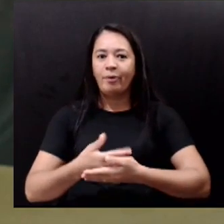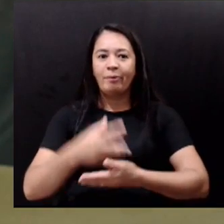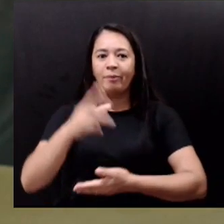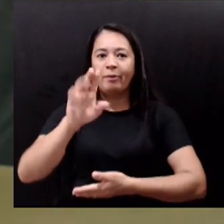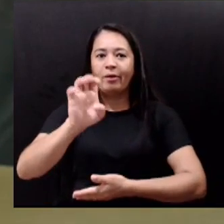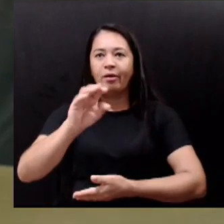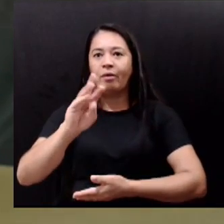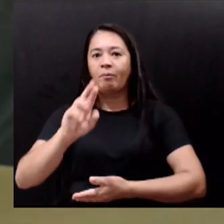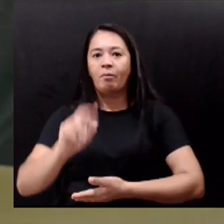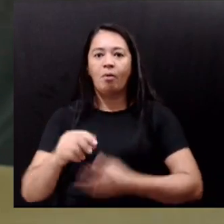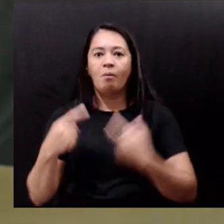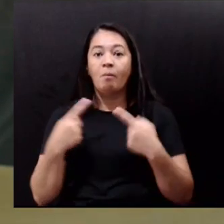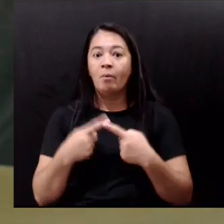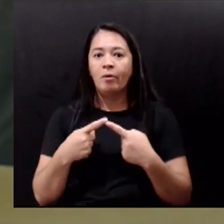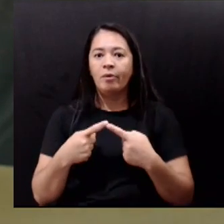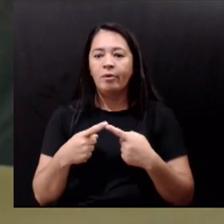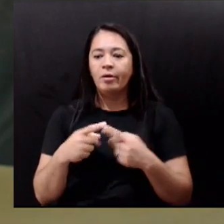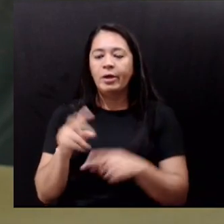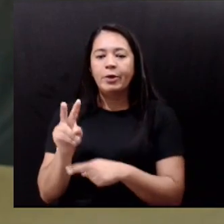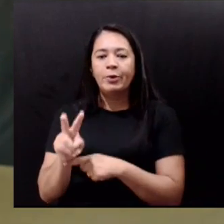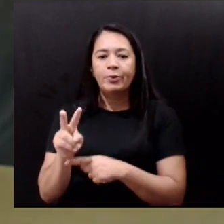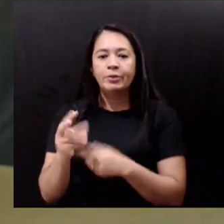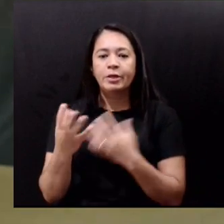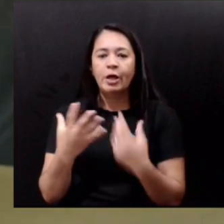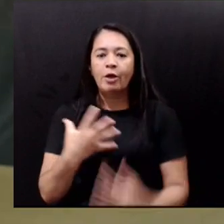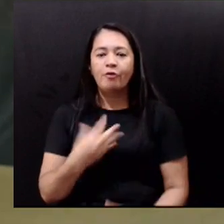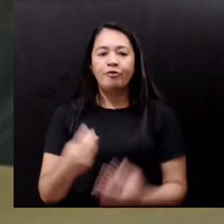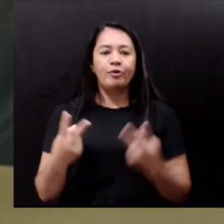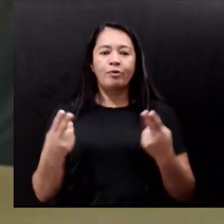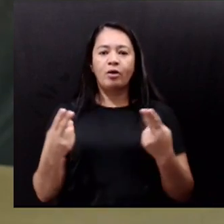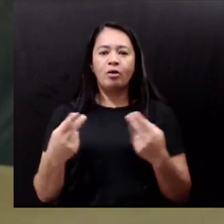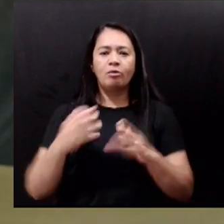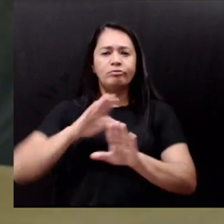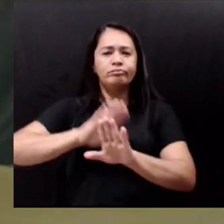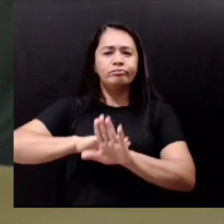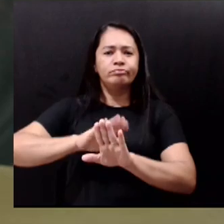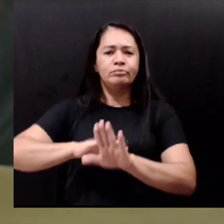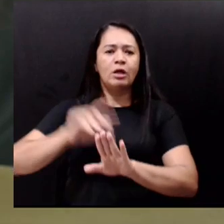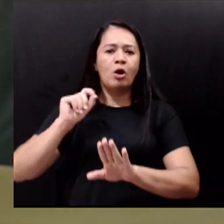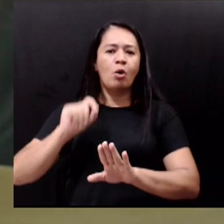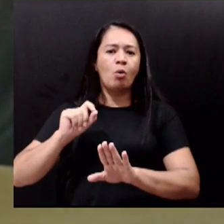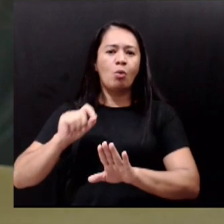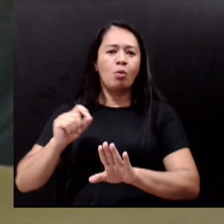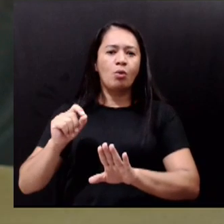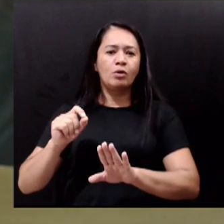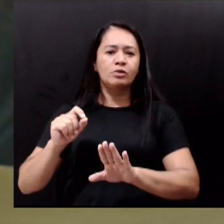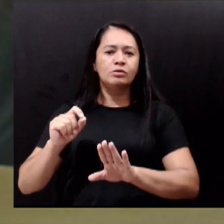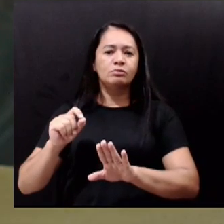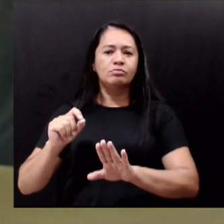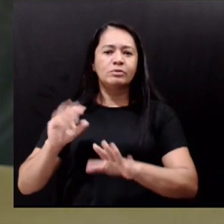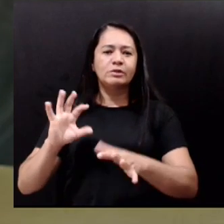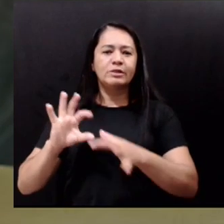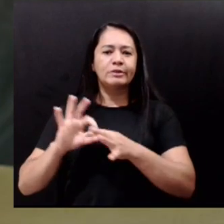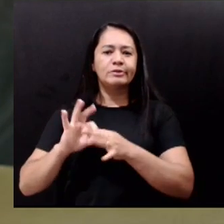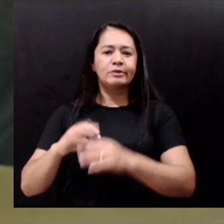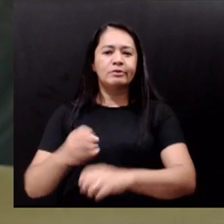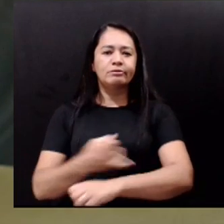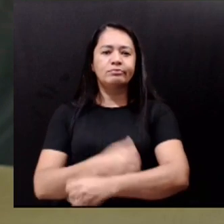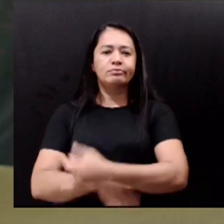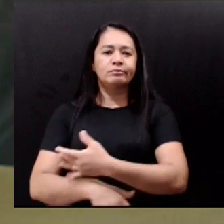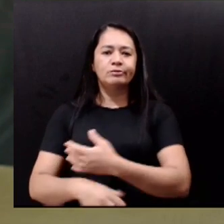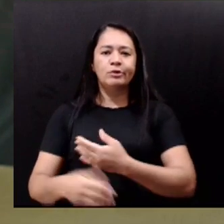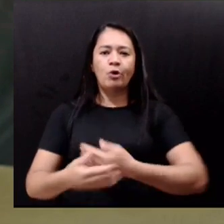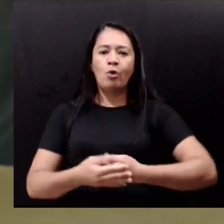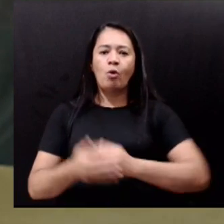como filhos. A gente vai entender o que está por trás dessa relação afetiva com bonecos